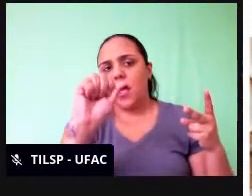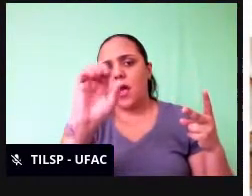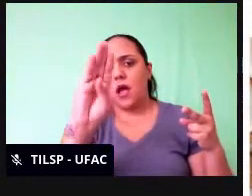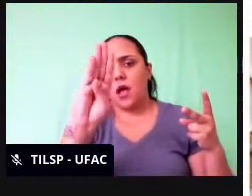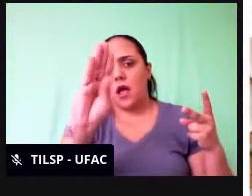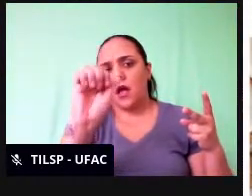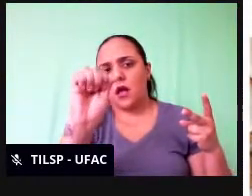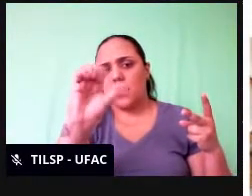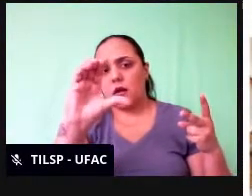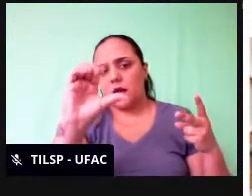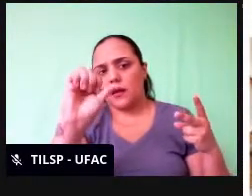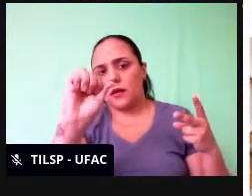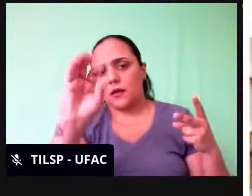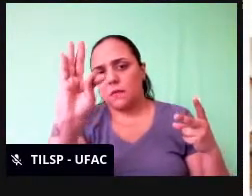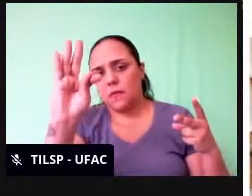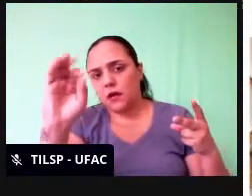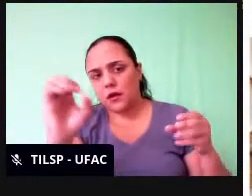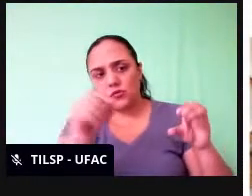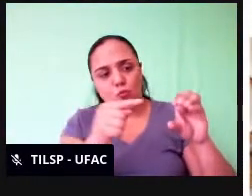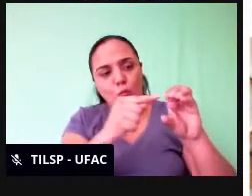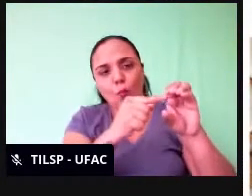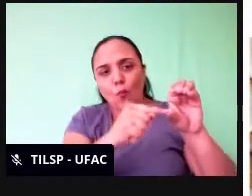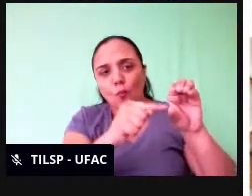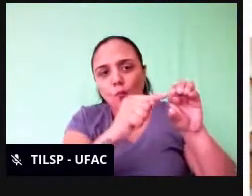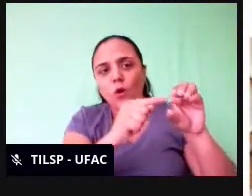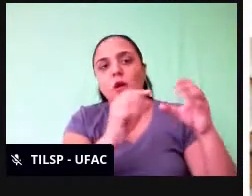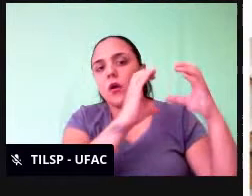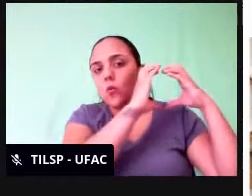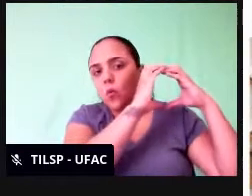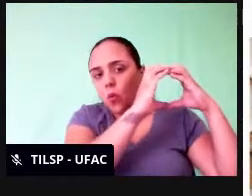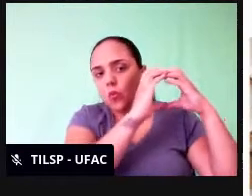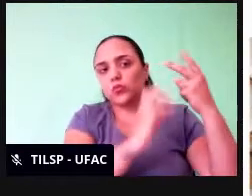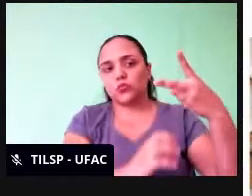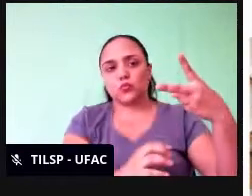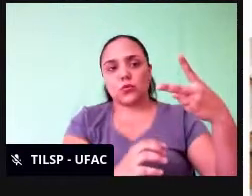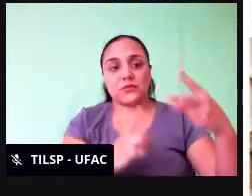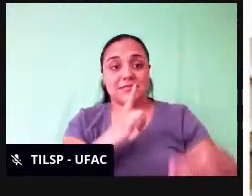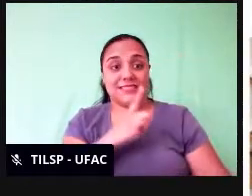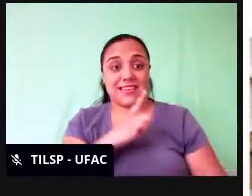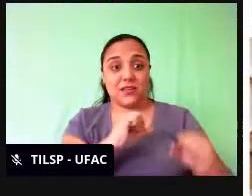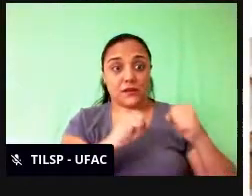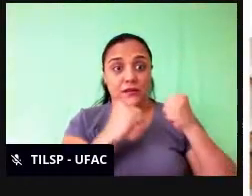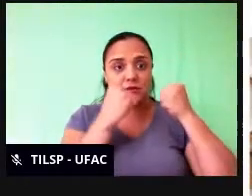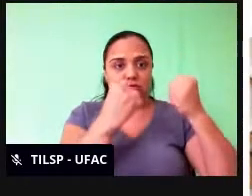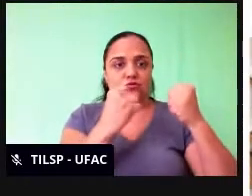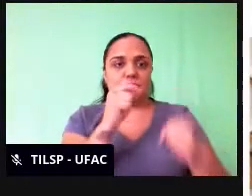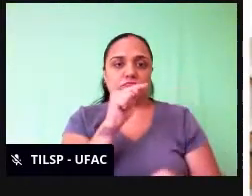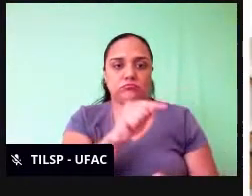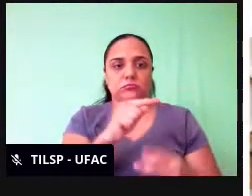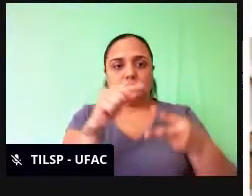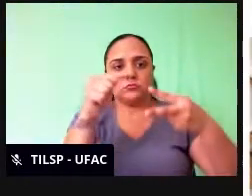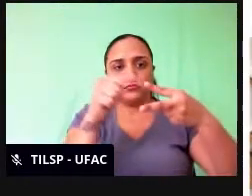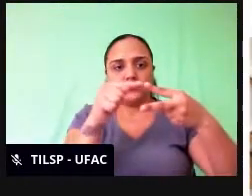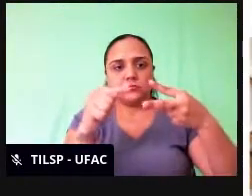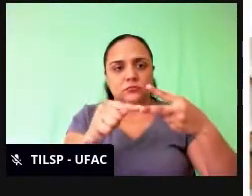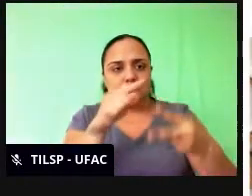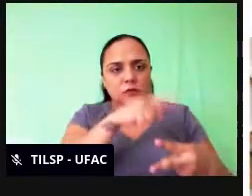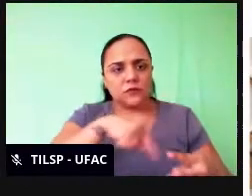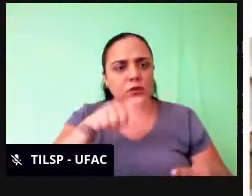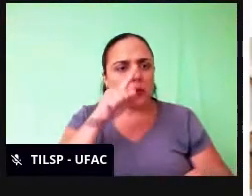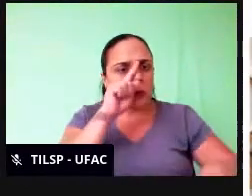energética maior, como o abacate e o coco. Então, pensando em energia, a gente tem que ter muito cuidado